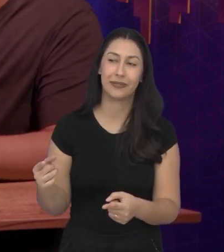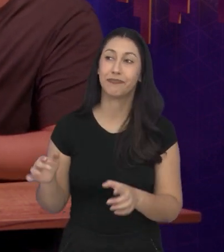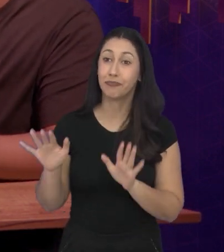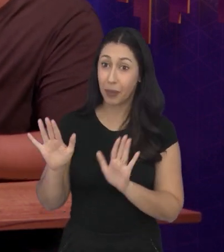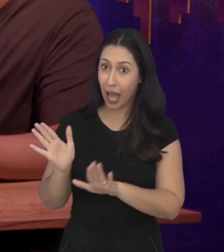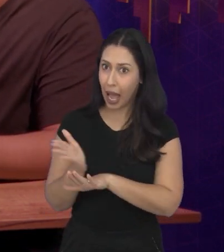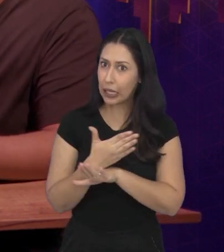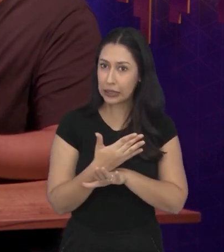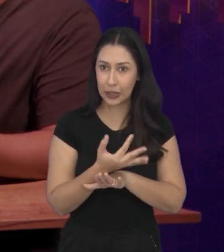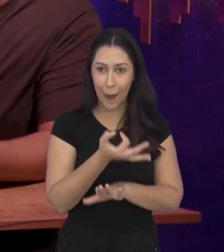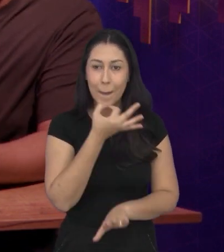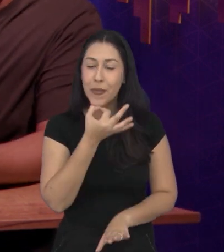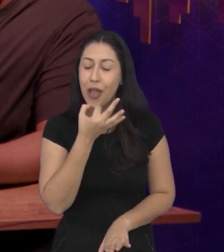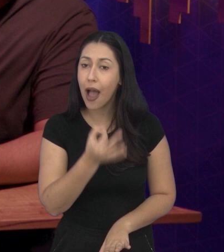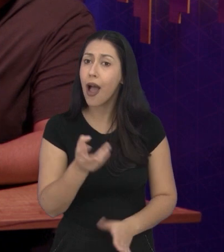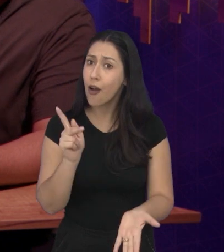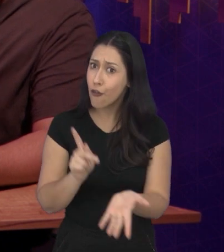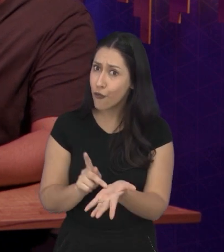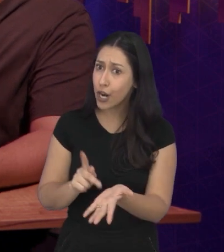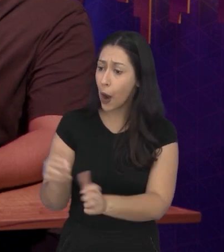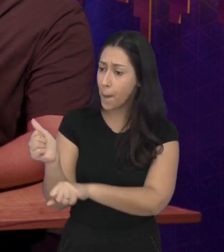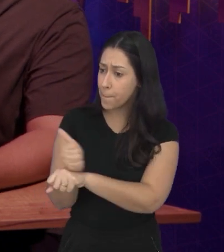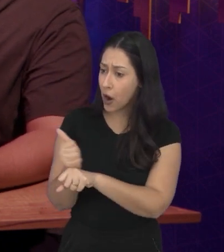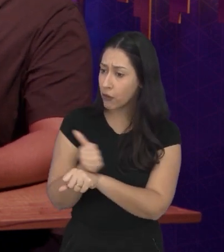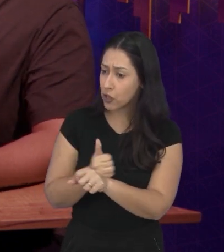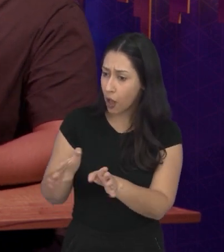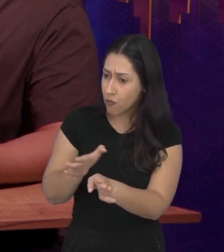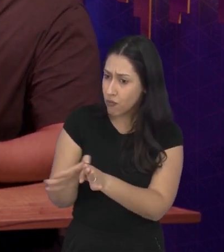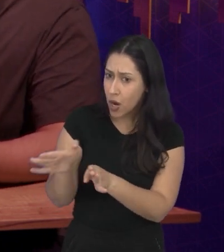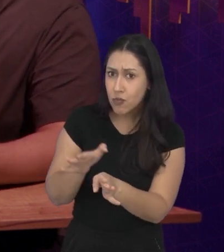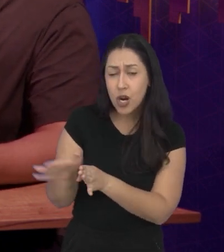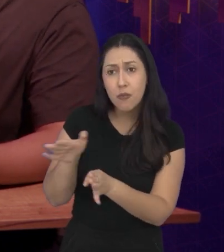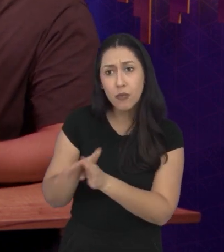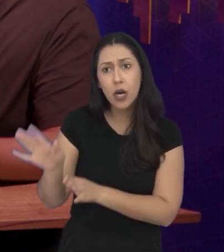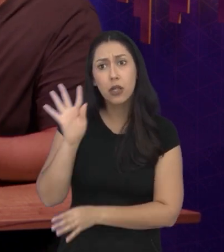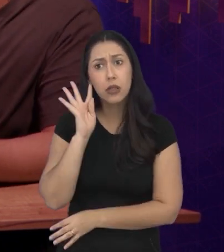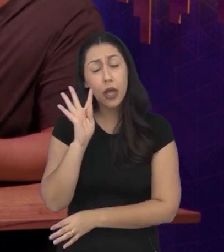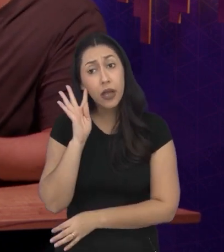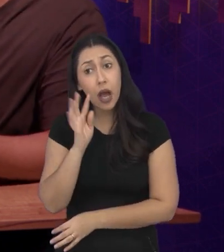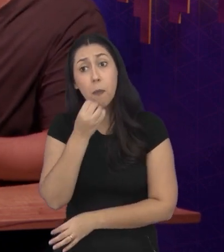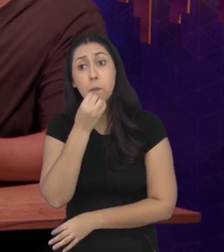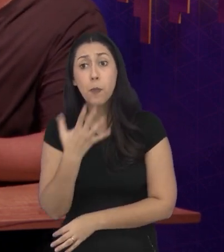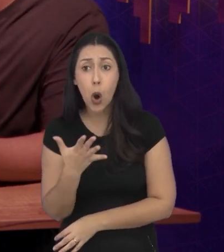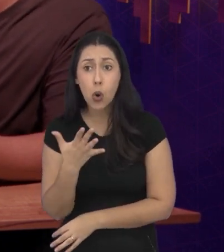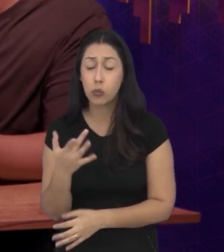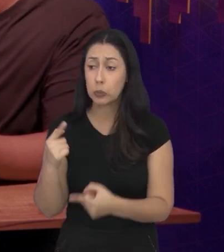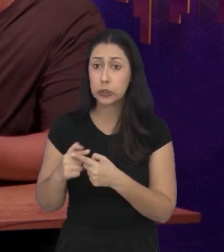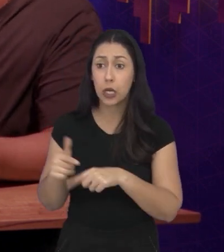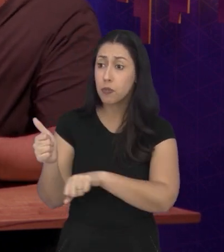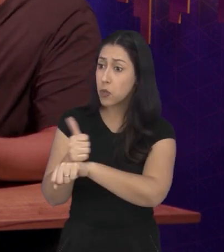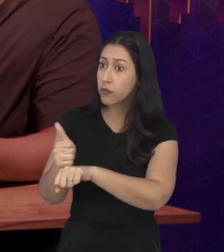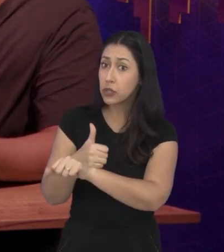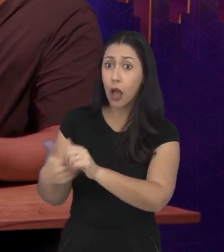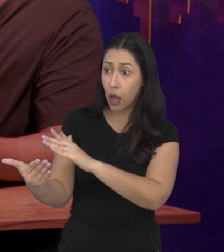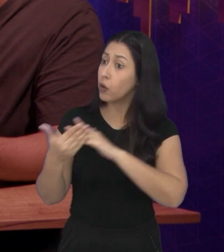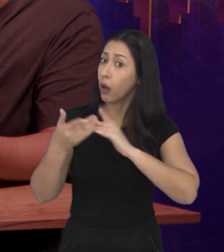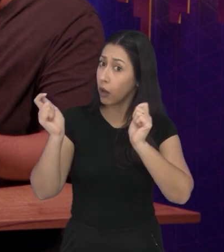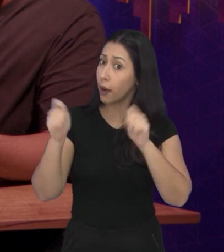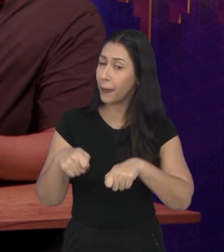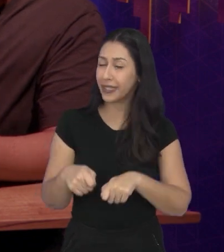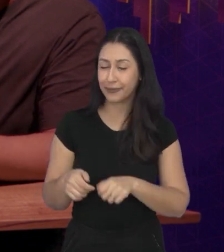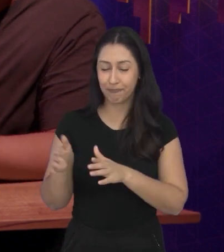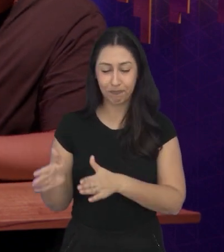legal, as pessoas poderem ter gente pra ajudar nessa orientação, né? Sempre bom conversar com alguém que a gente confia, né? E nesse caso, profissionais que vão